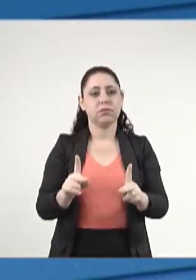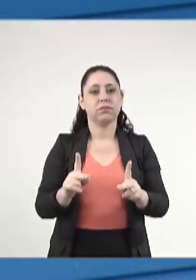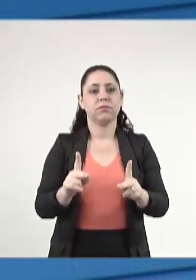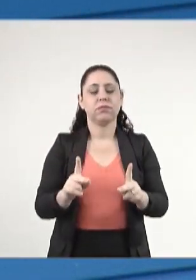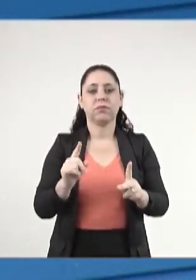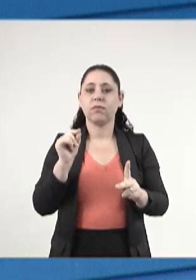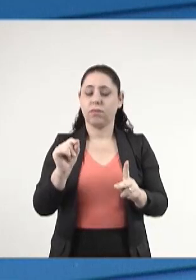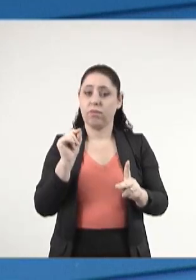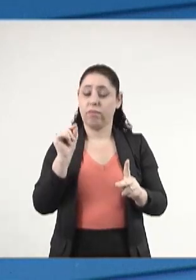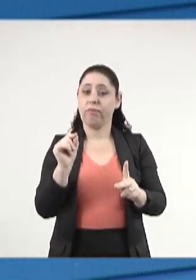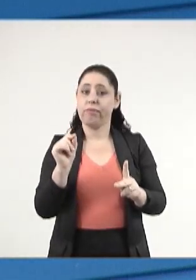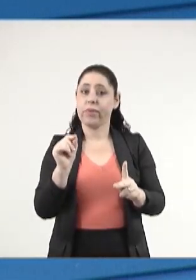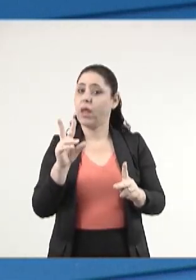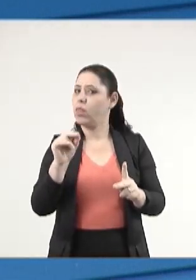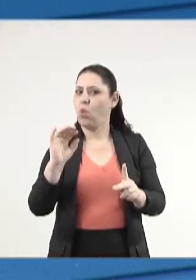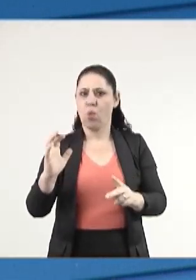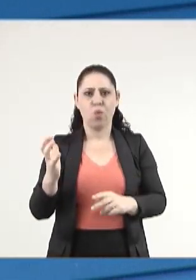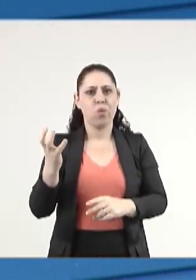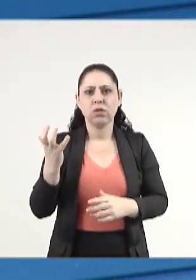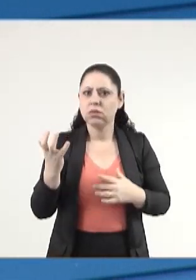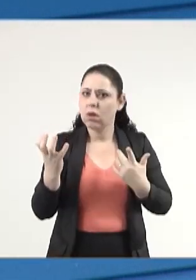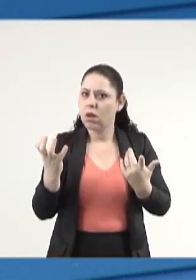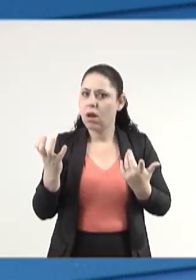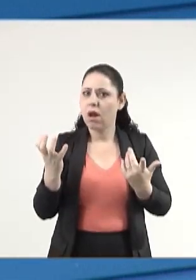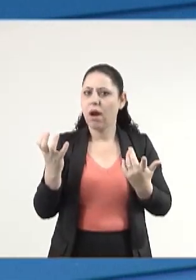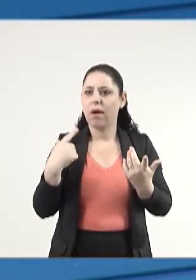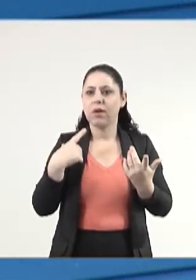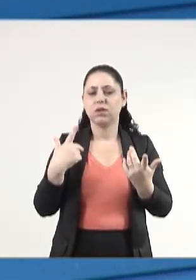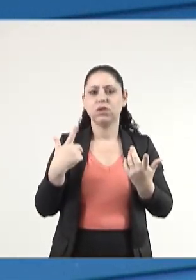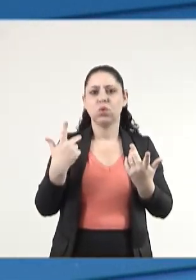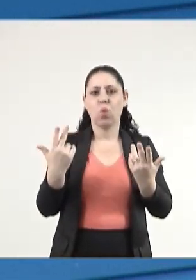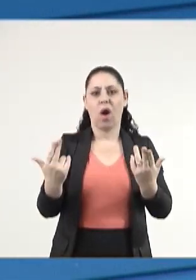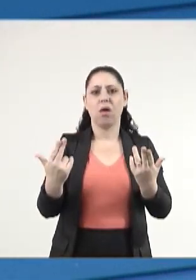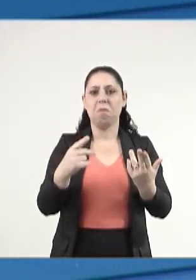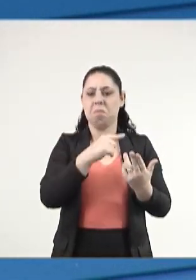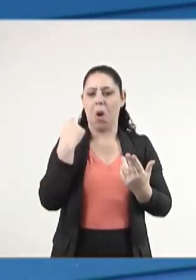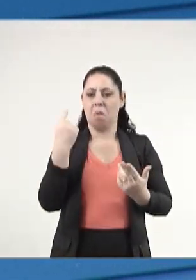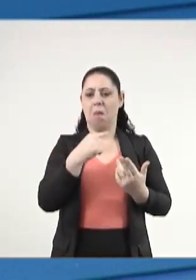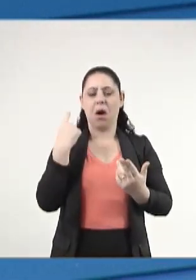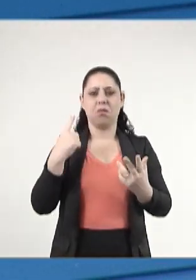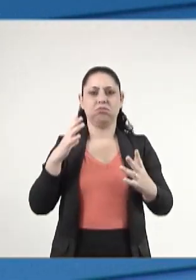Pública, para que não aconteça esses fatos de